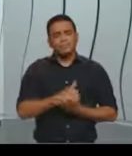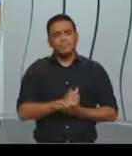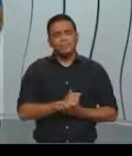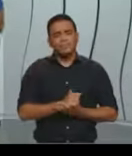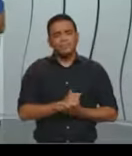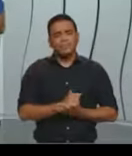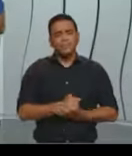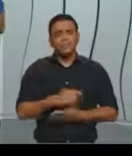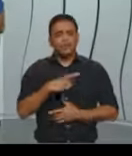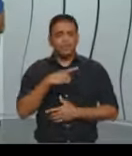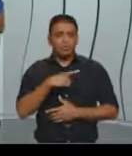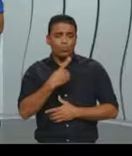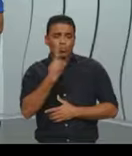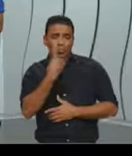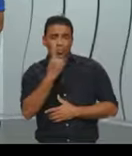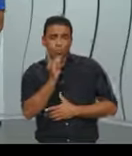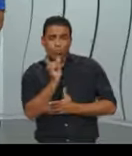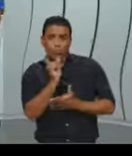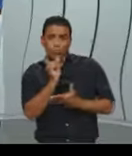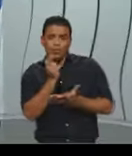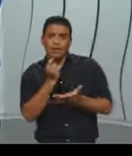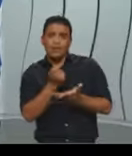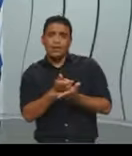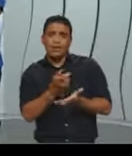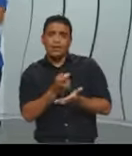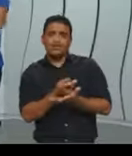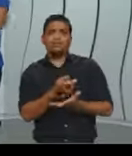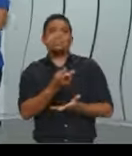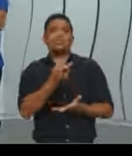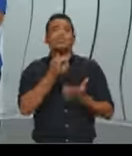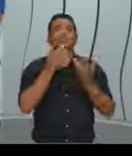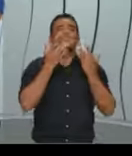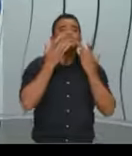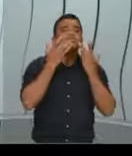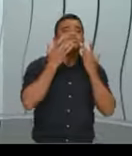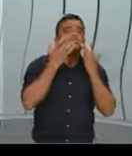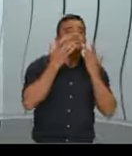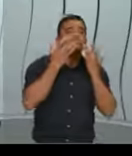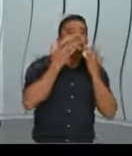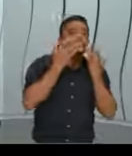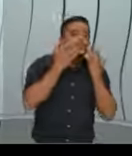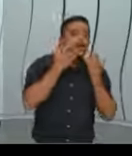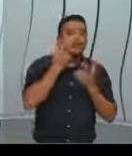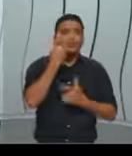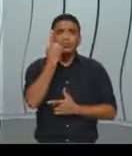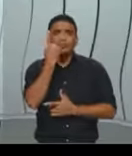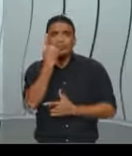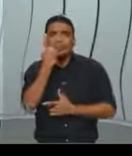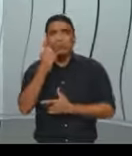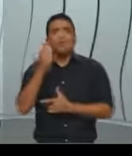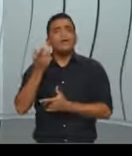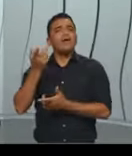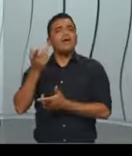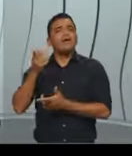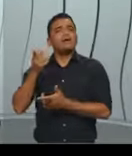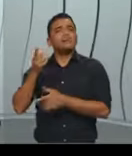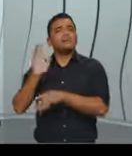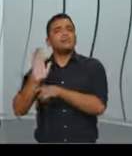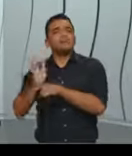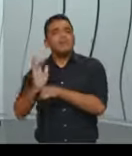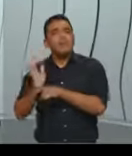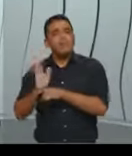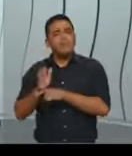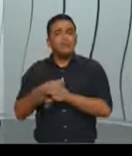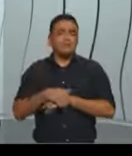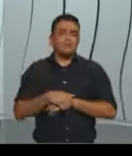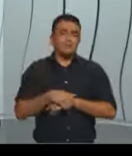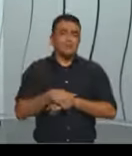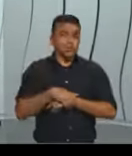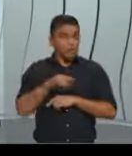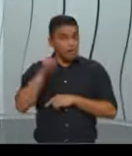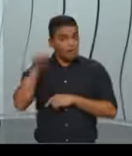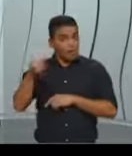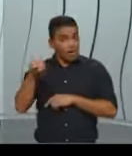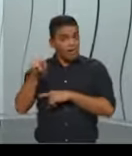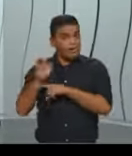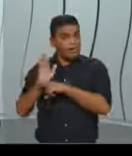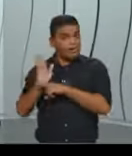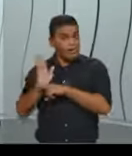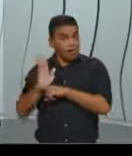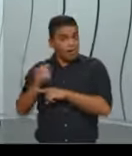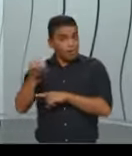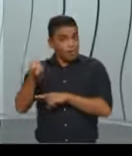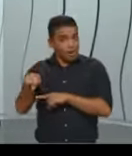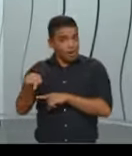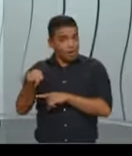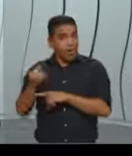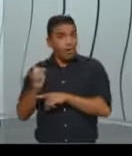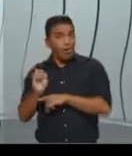um ingresso para o cinema e um ingresso para o teatro. Pergunta, a pessoa que vai ao cinema ou a